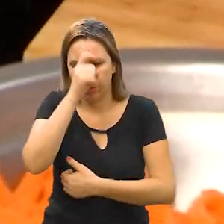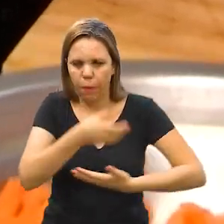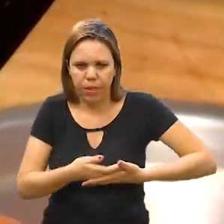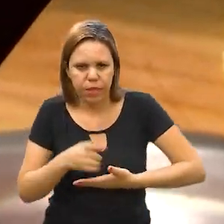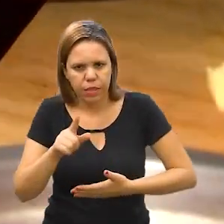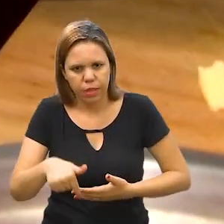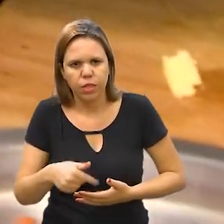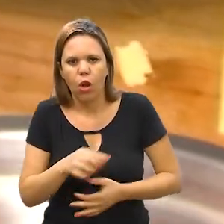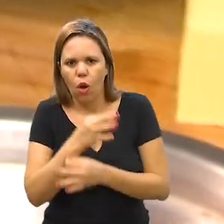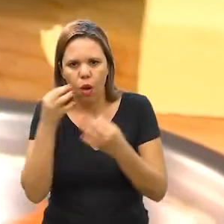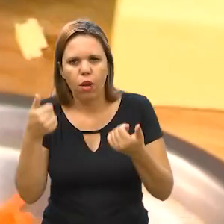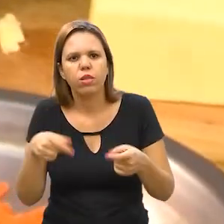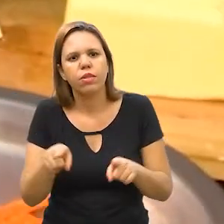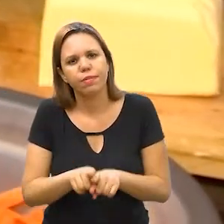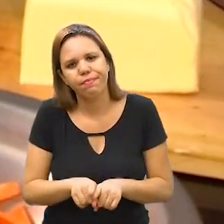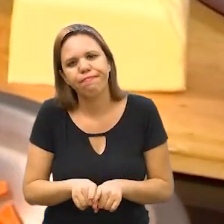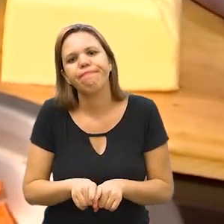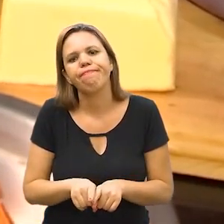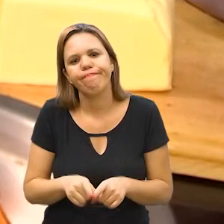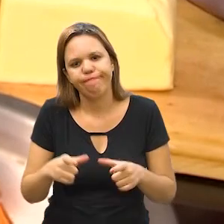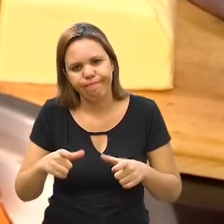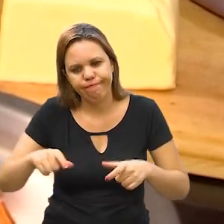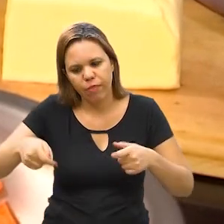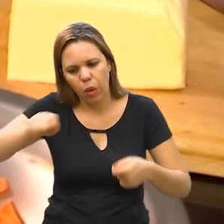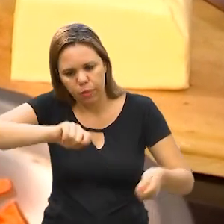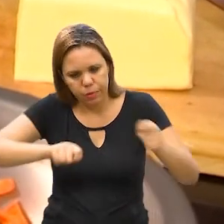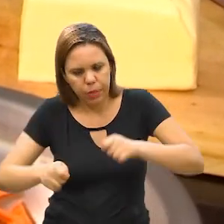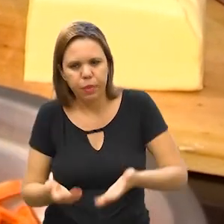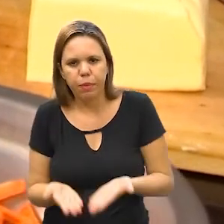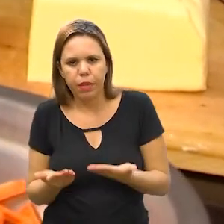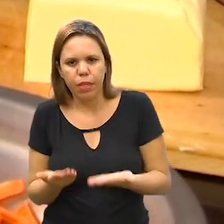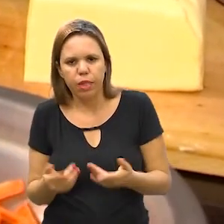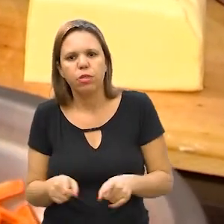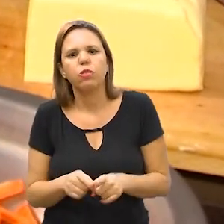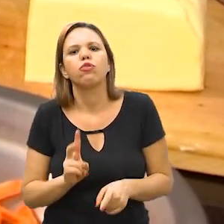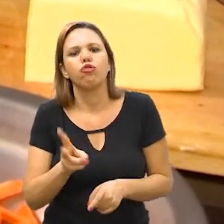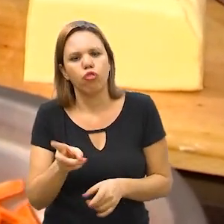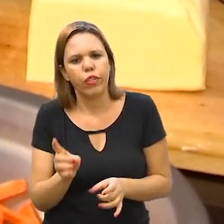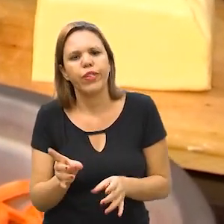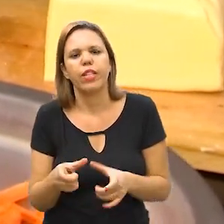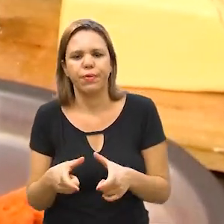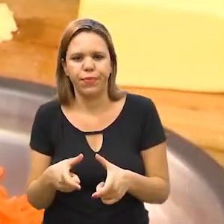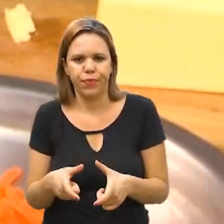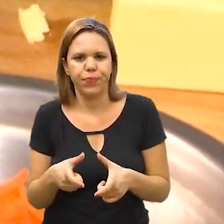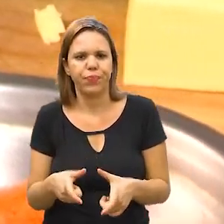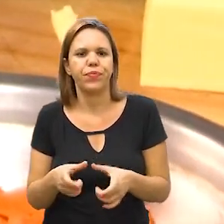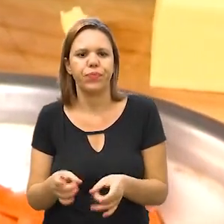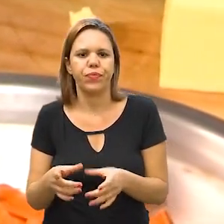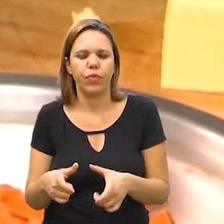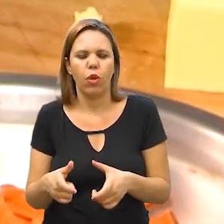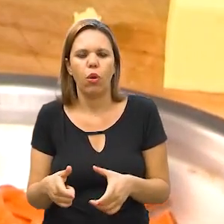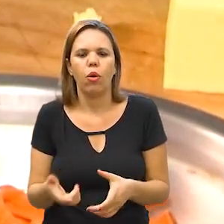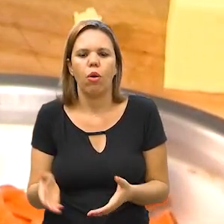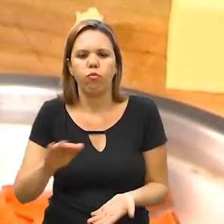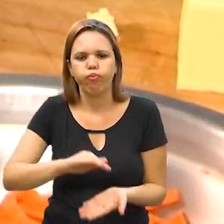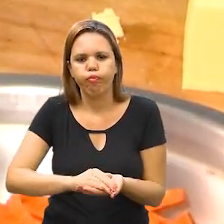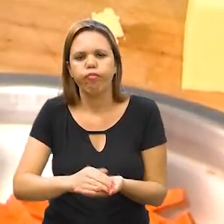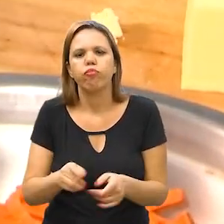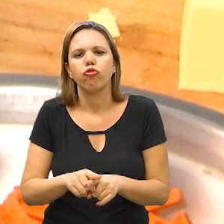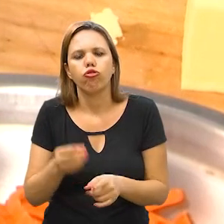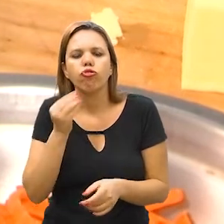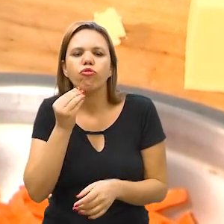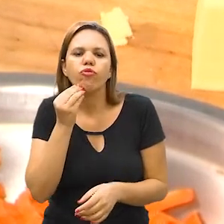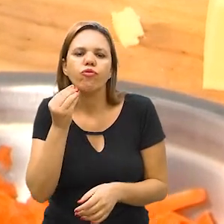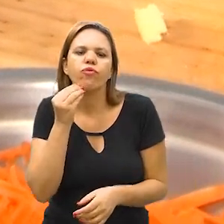lá era self-service, e fora isso eu continuei com as Marmitex. E de lá eu tive oportunidade